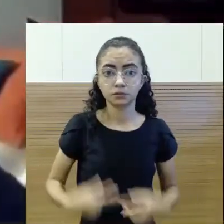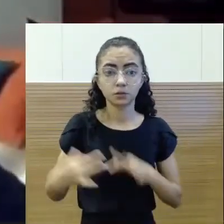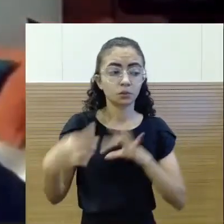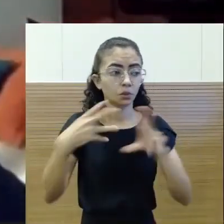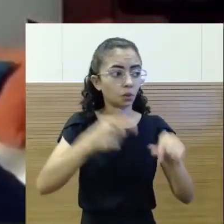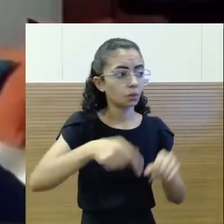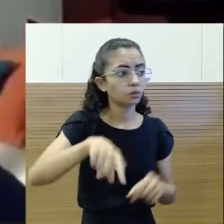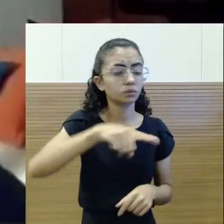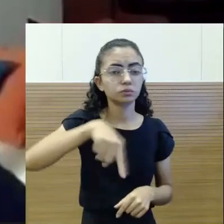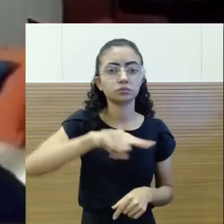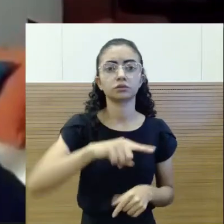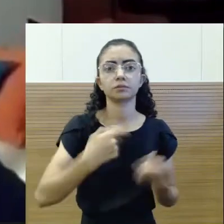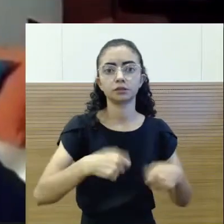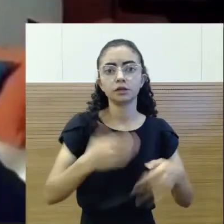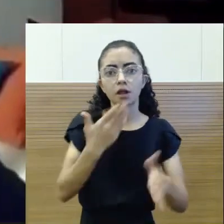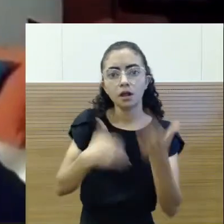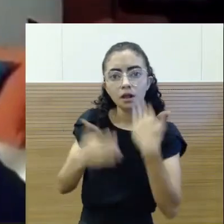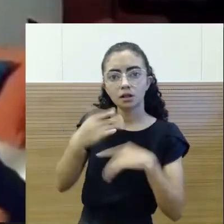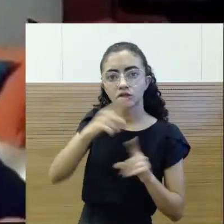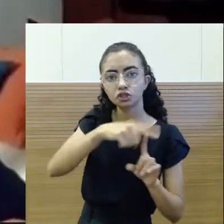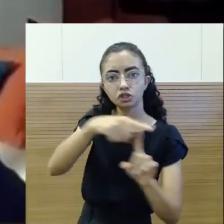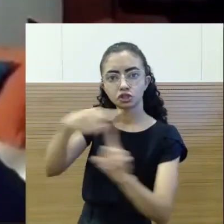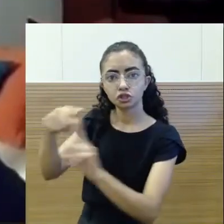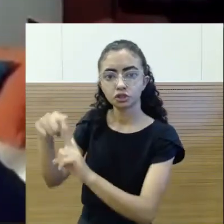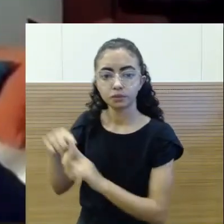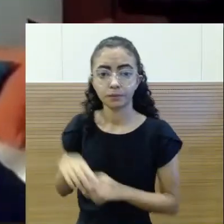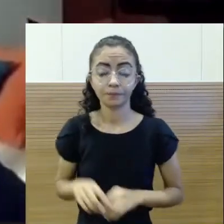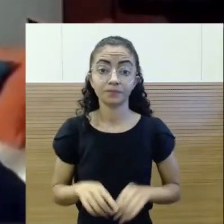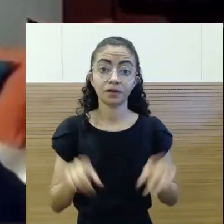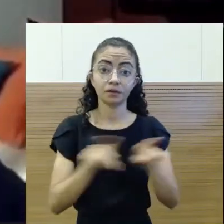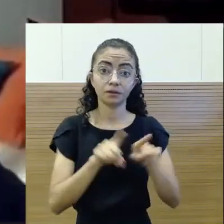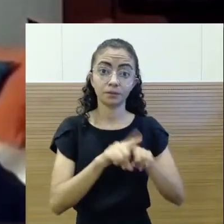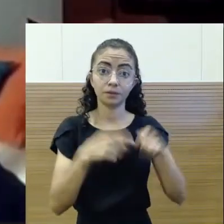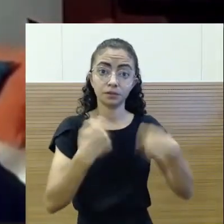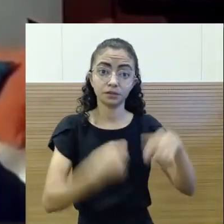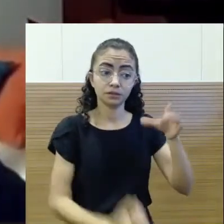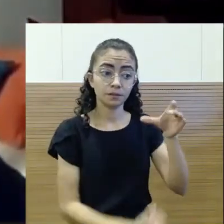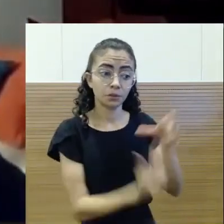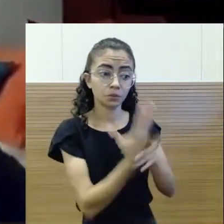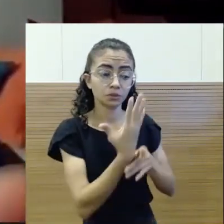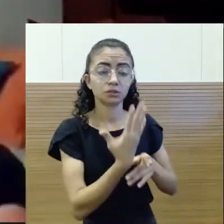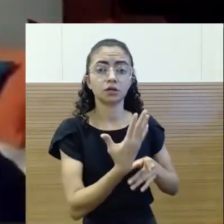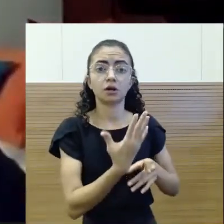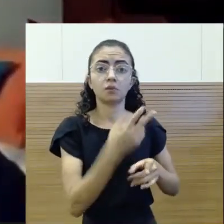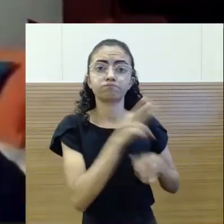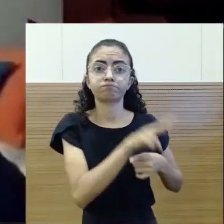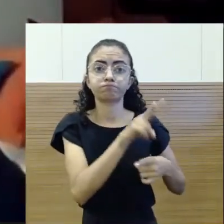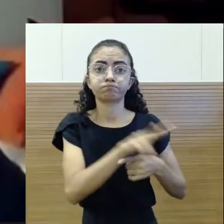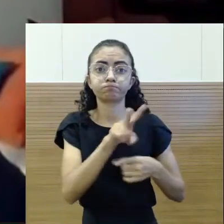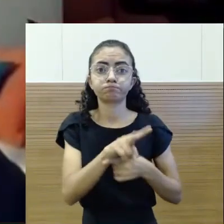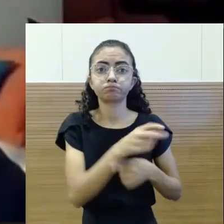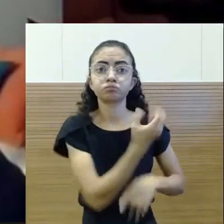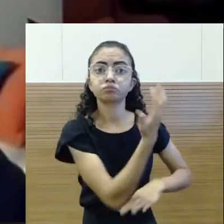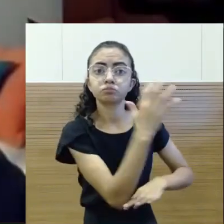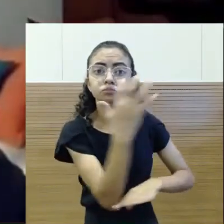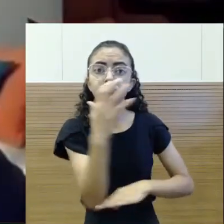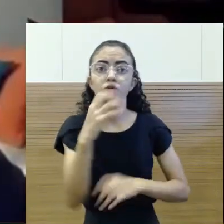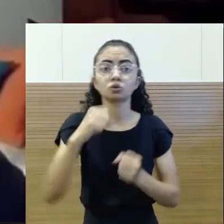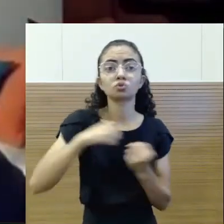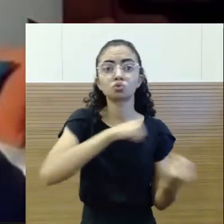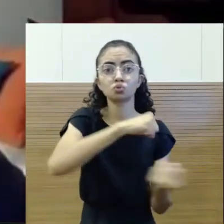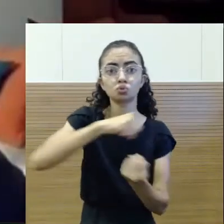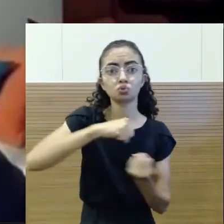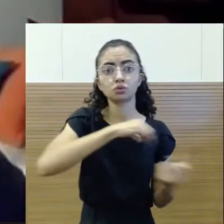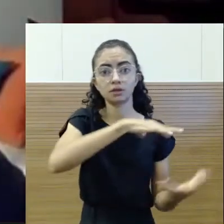alimentos. Além disso, esses alimentos devem ser produzidos de maneira sustentável, né? E preferentemente pela